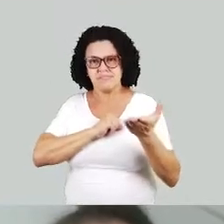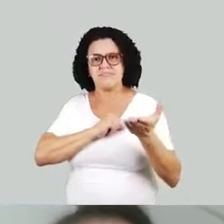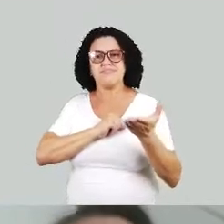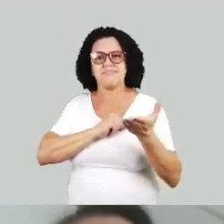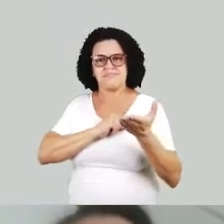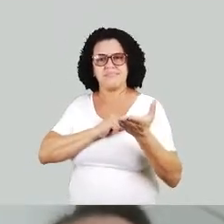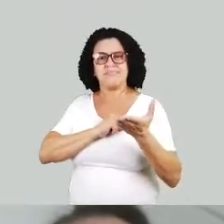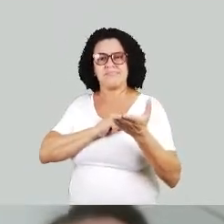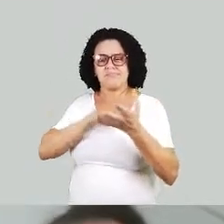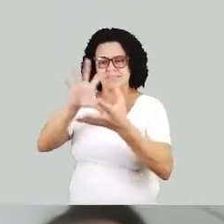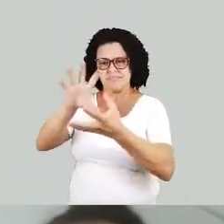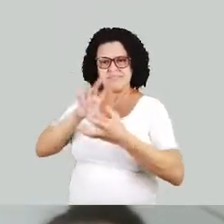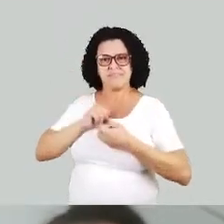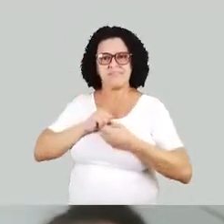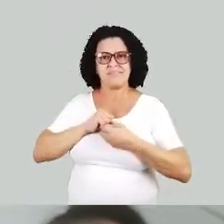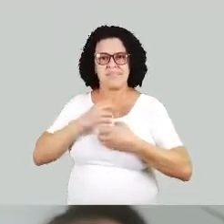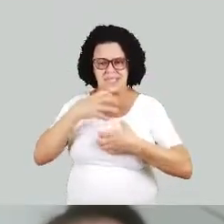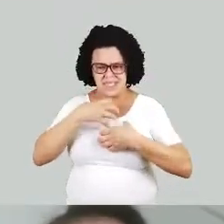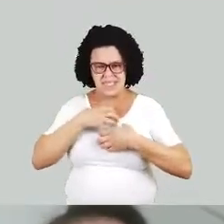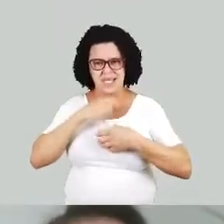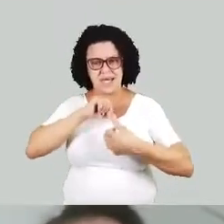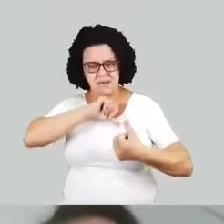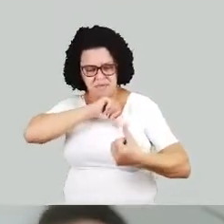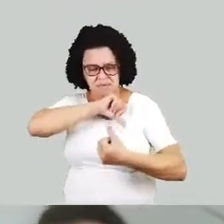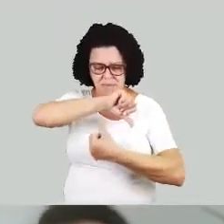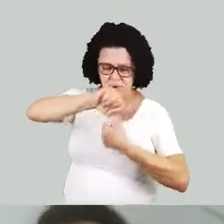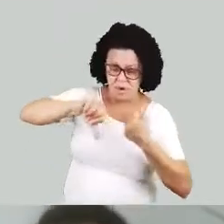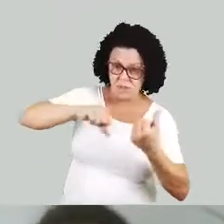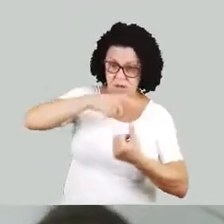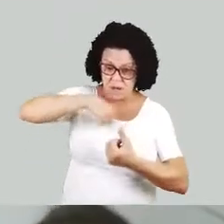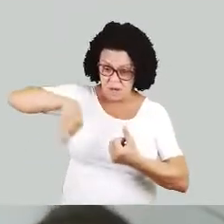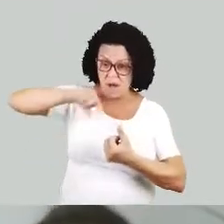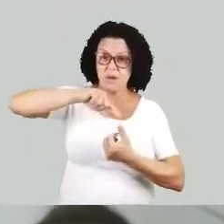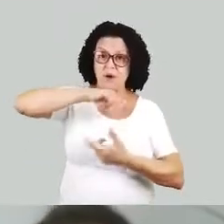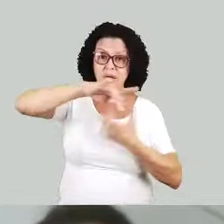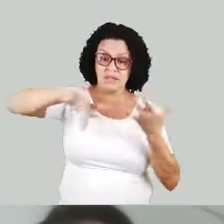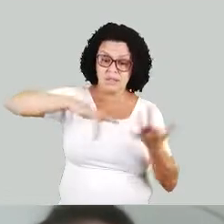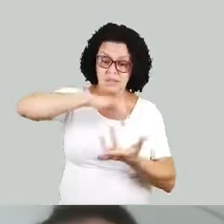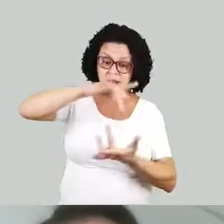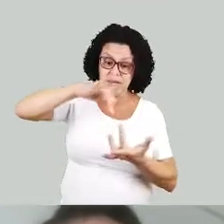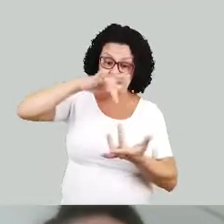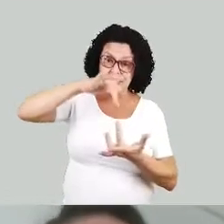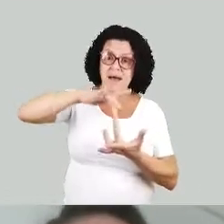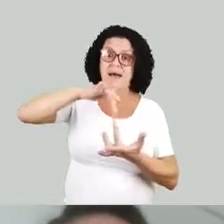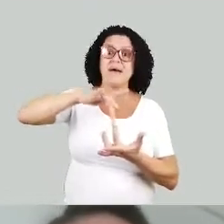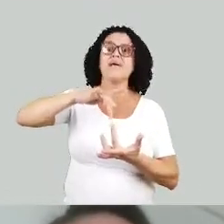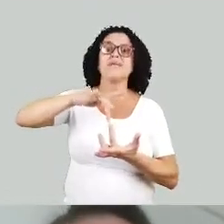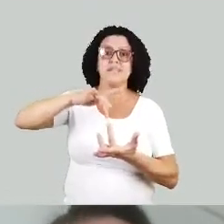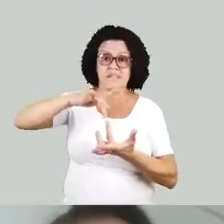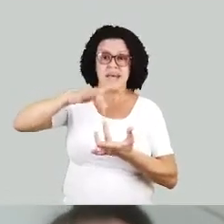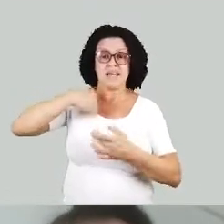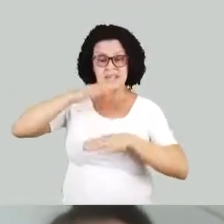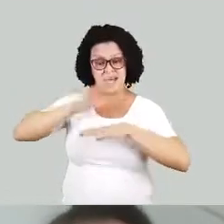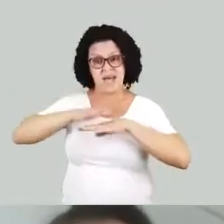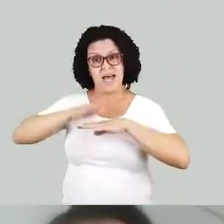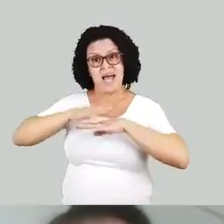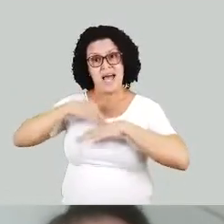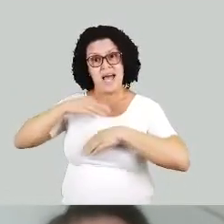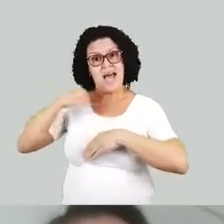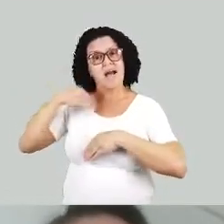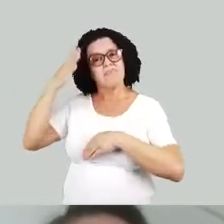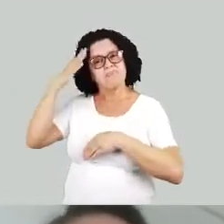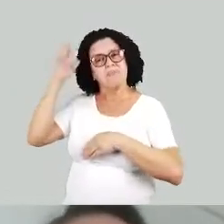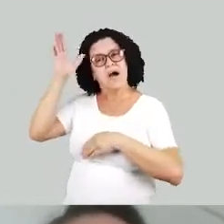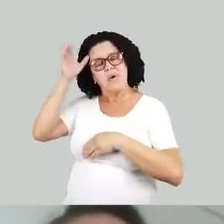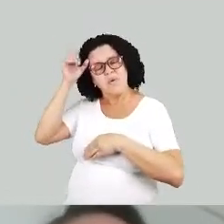transformá-los, ressignificá-los. Isso faz parte da nossa reforma íntima. É a busca do autoconhecimento,